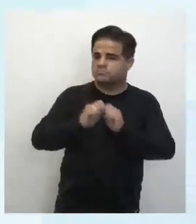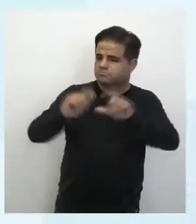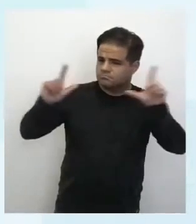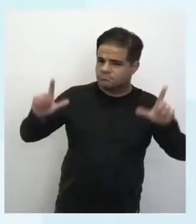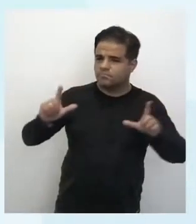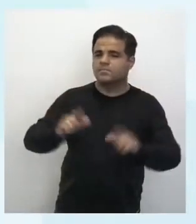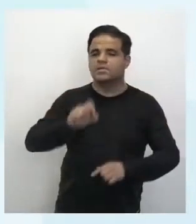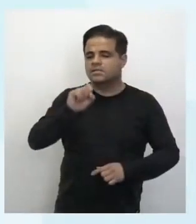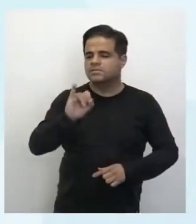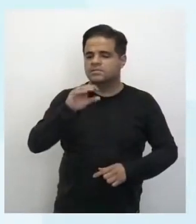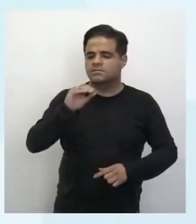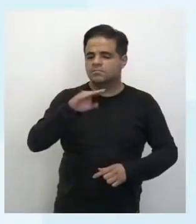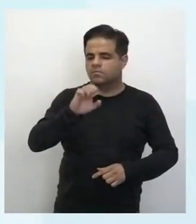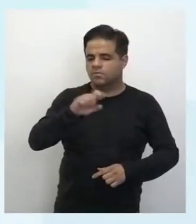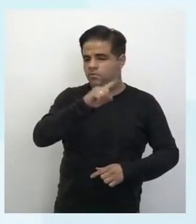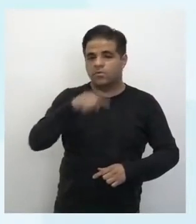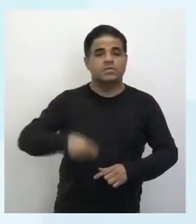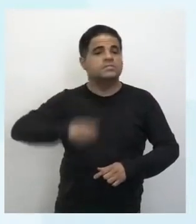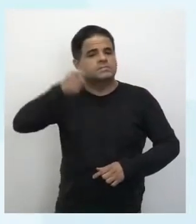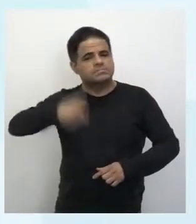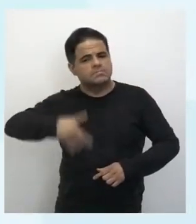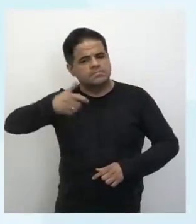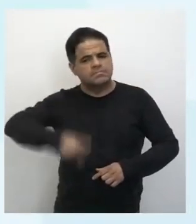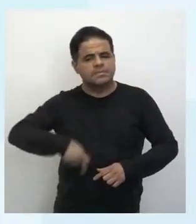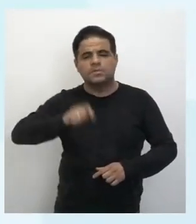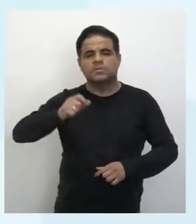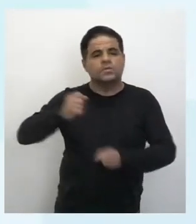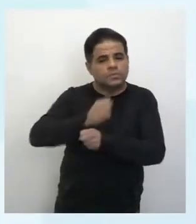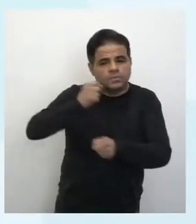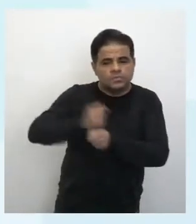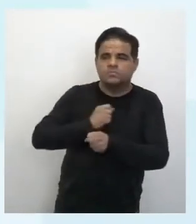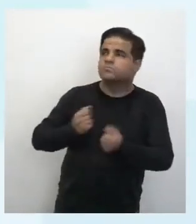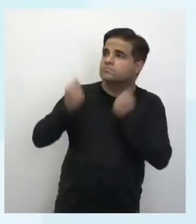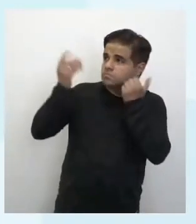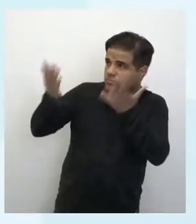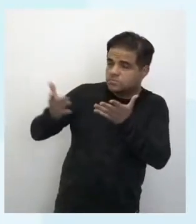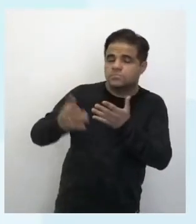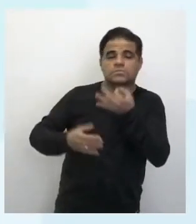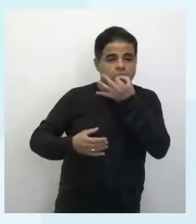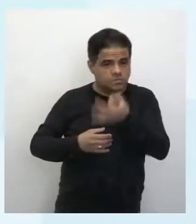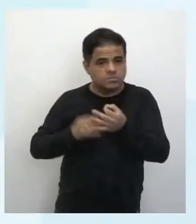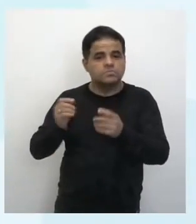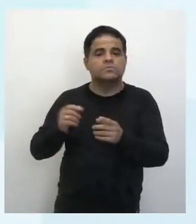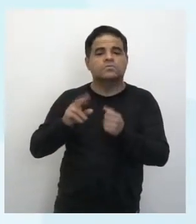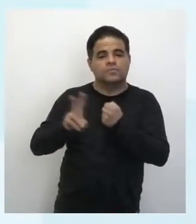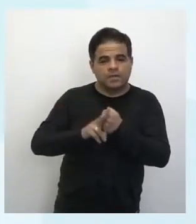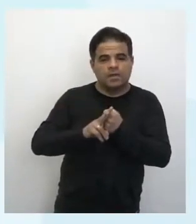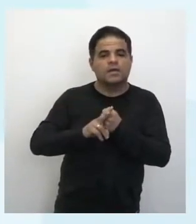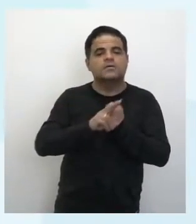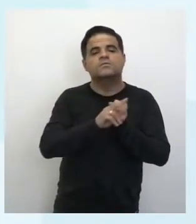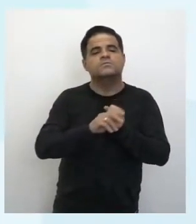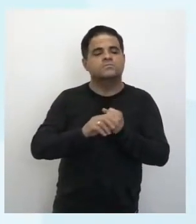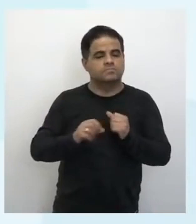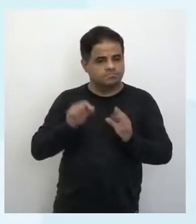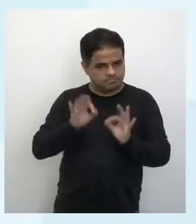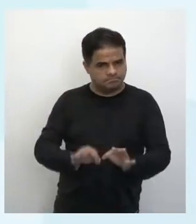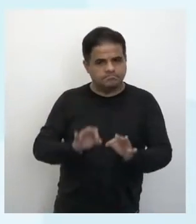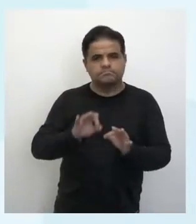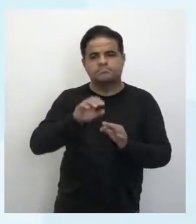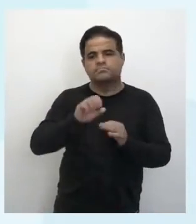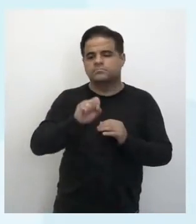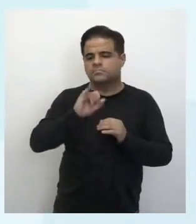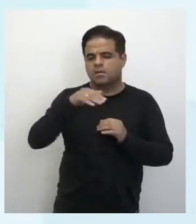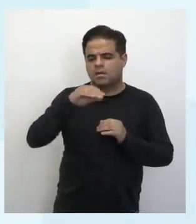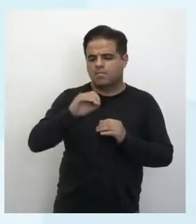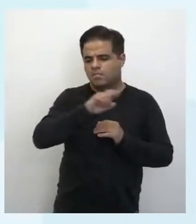aí. Simões conta que, tá vendo? A construção é sempre essa. Sujeito, o verbo e a conjunção integrante. Simões